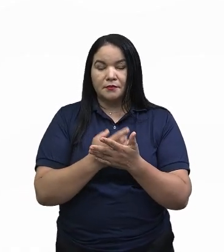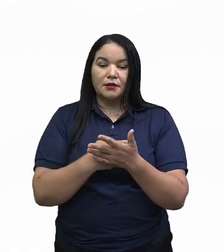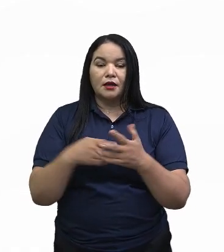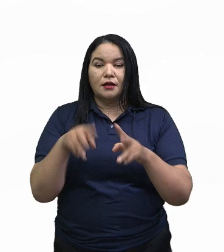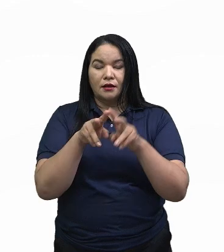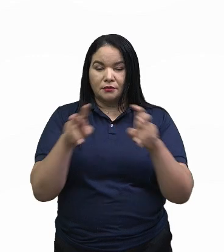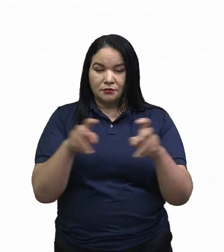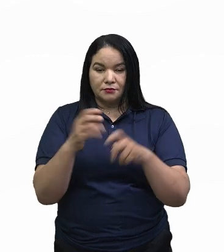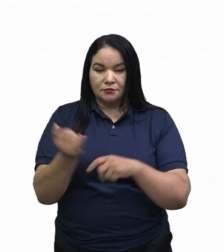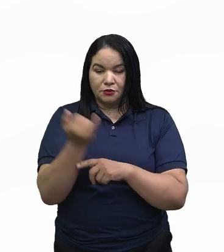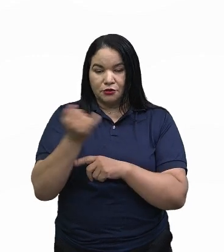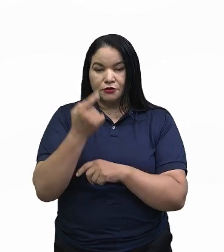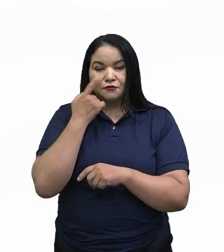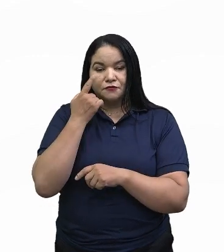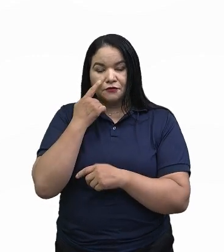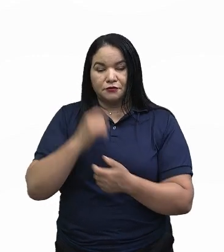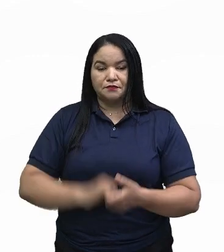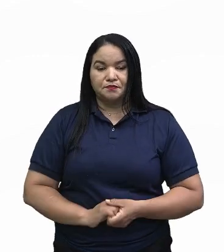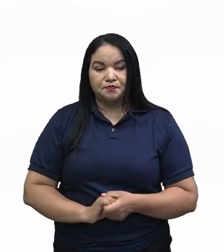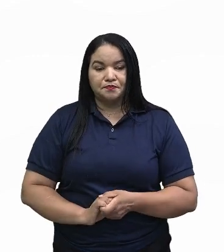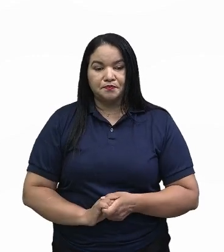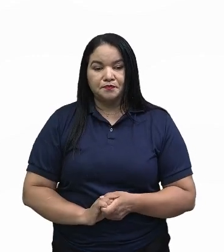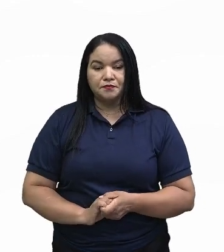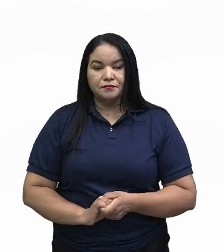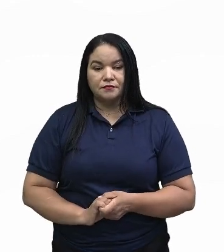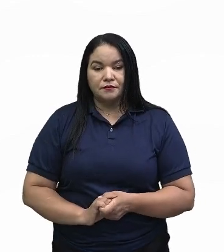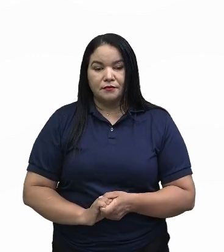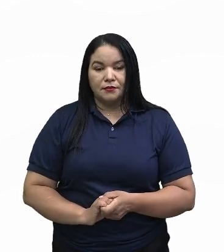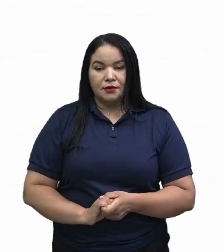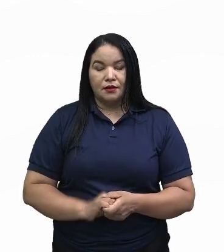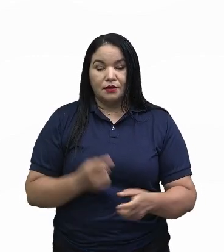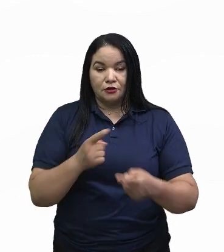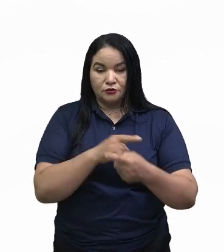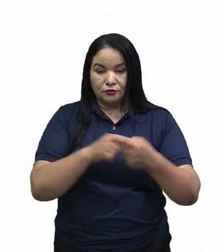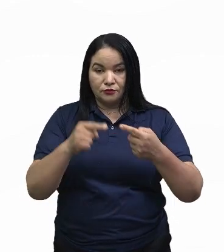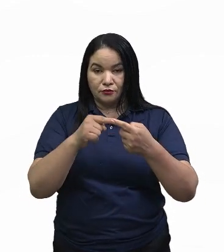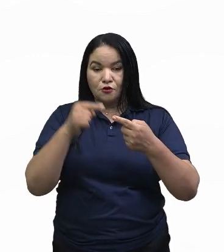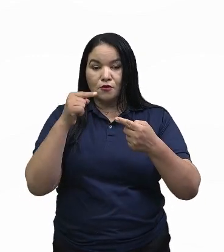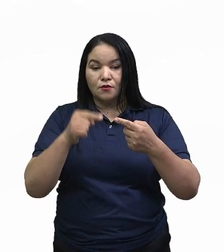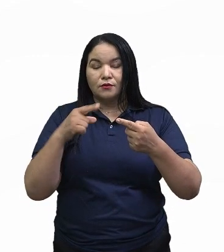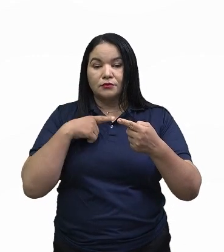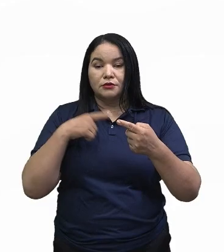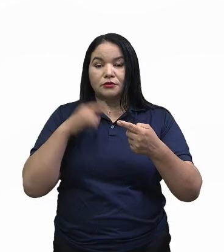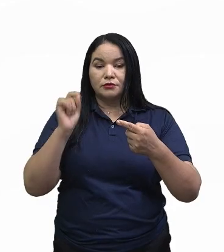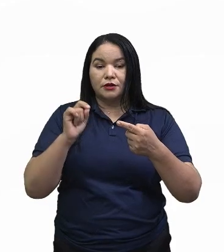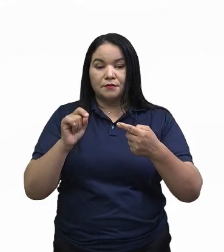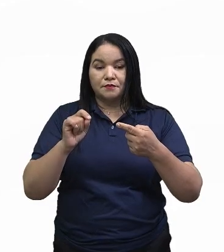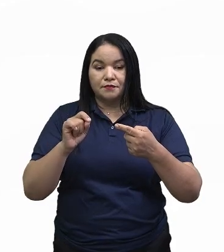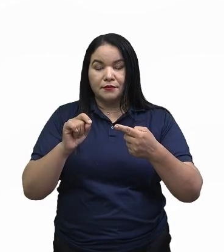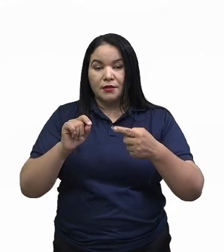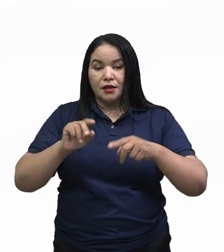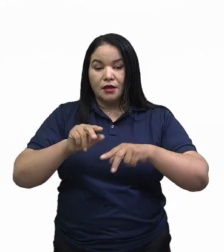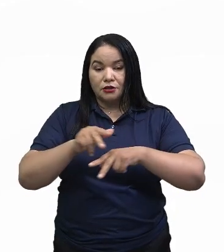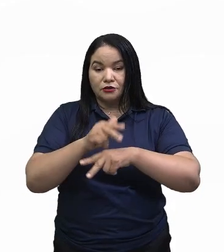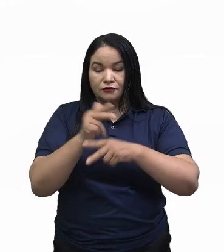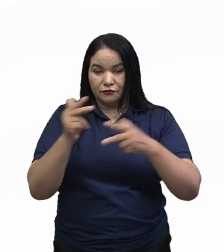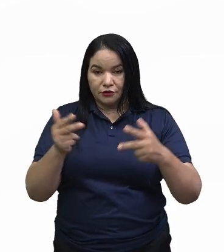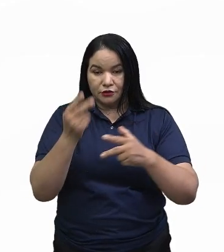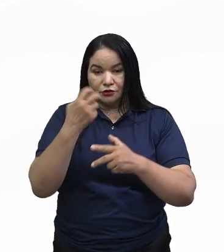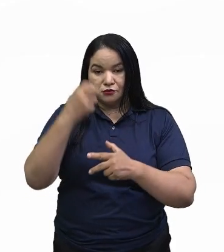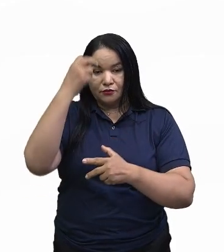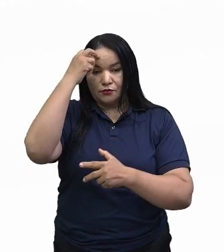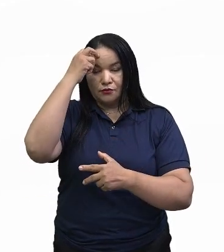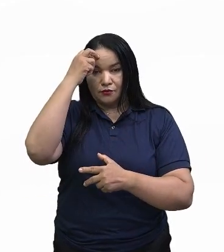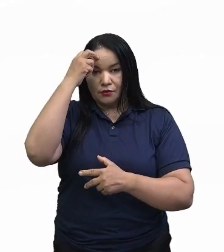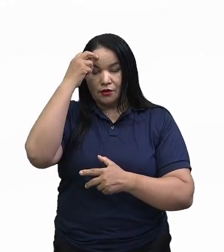Universal dos Direitos Humanos. Nós temos aqui um desses pontos-chave, a diversidade cultural